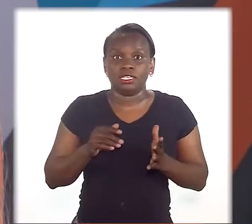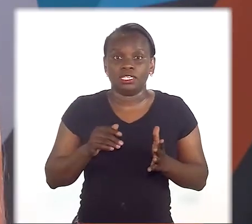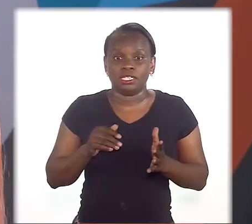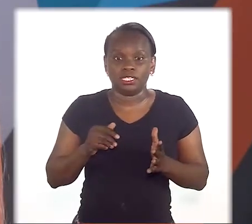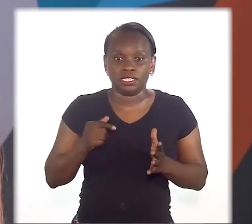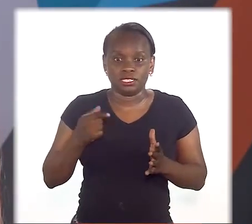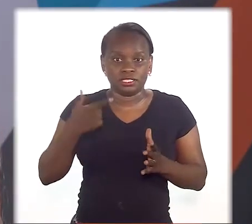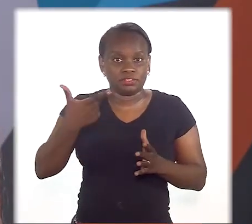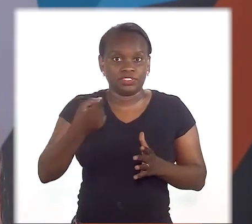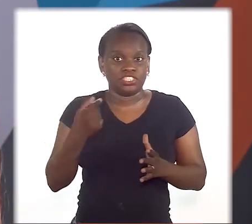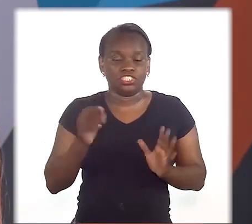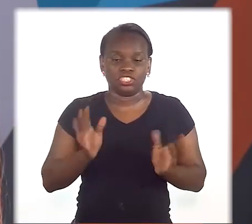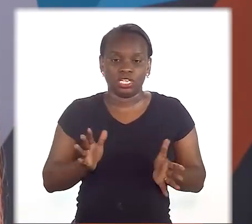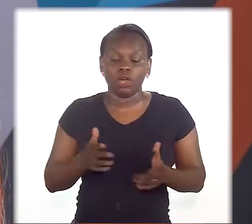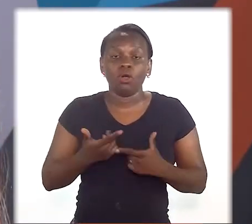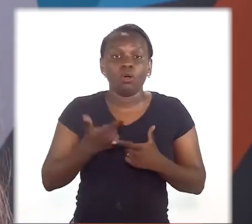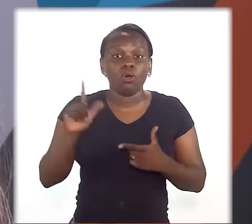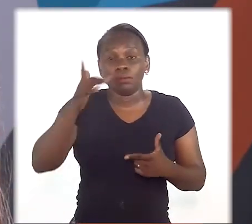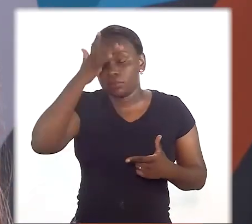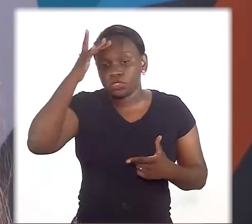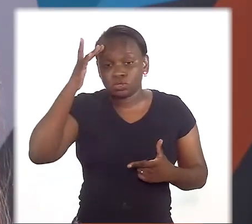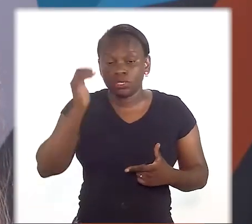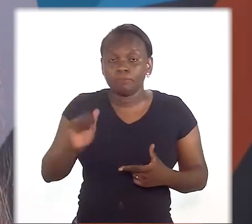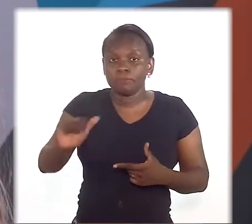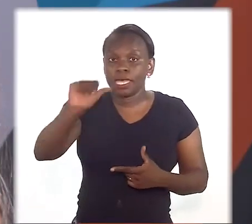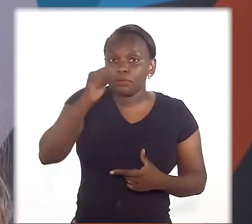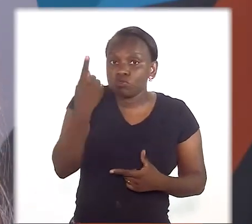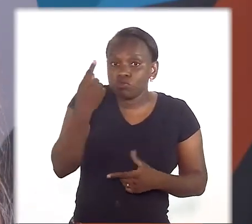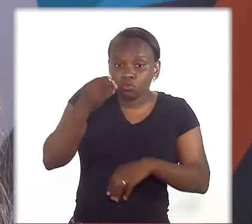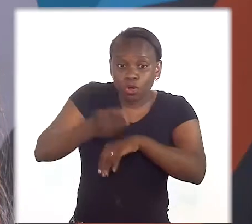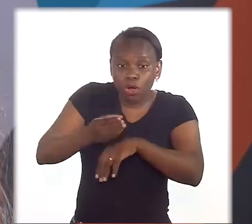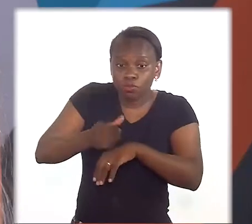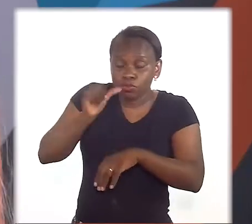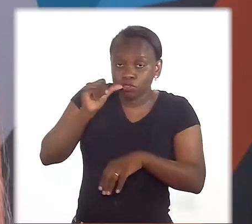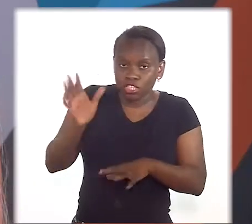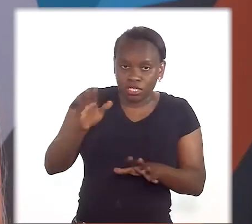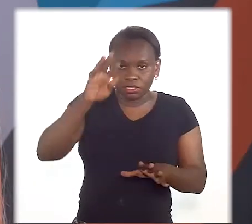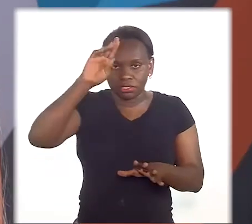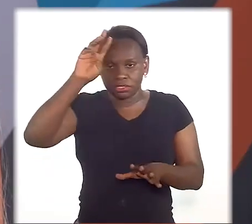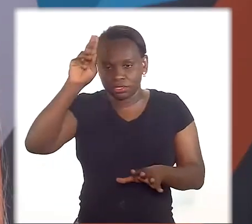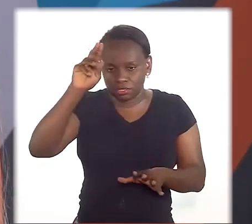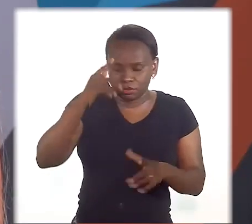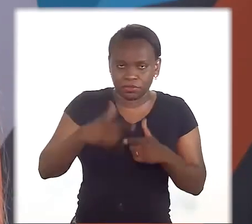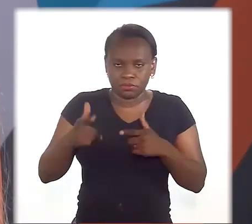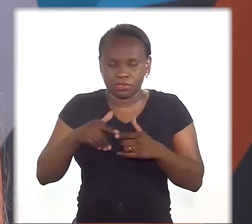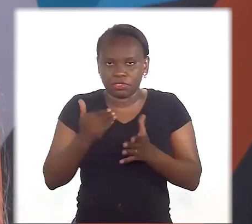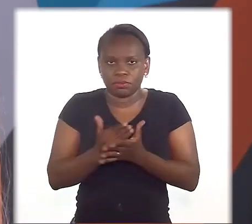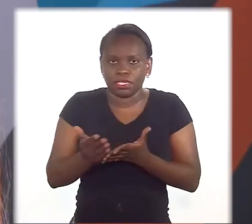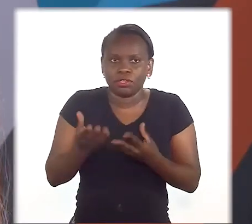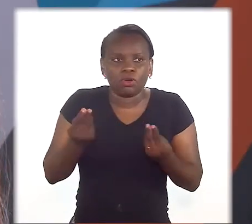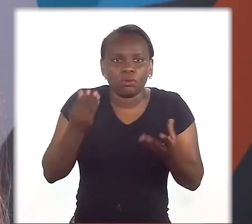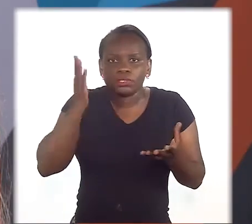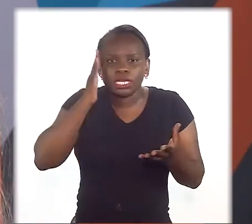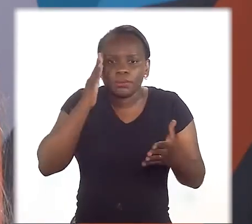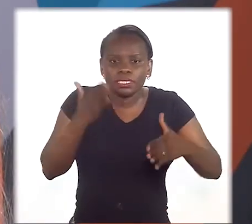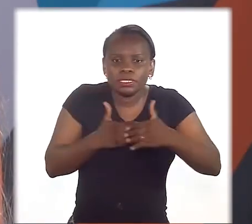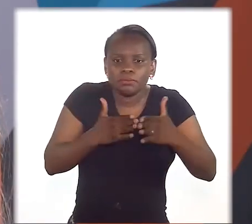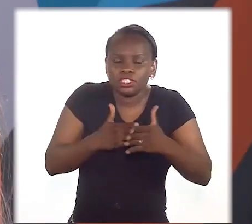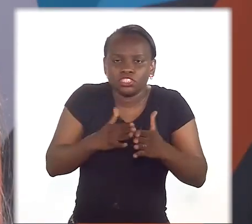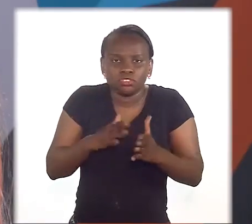para segunda casa decimal. E outras que, se tomarem um copo, já tem algum tipo de problema. Como que